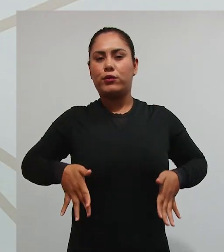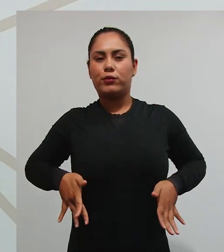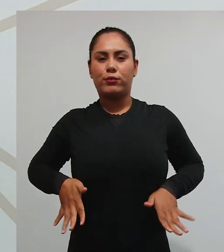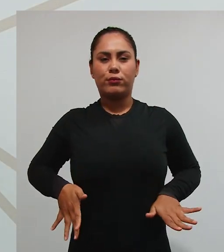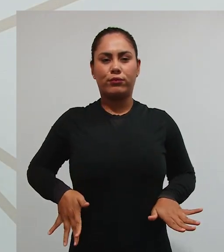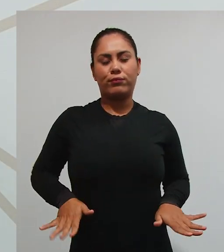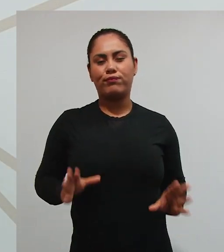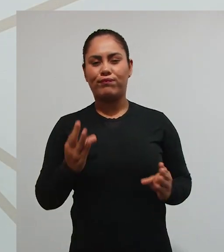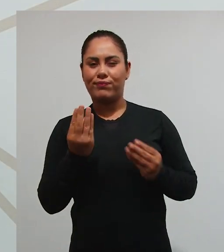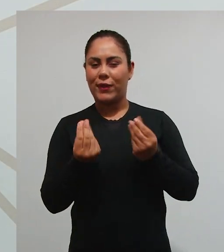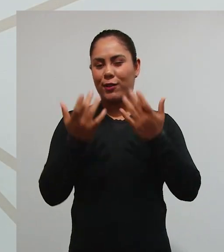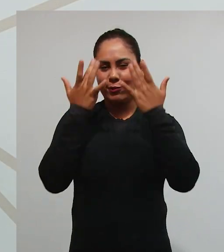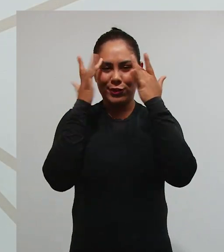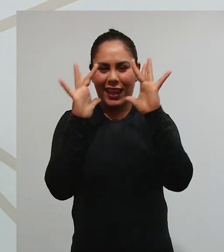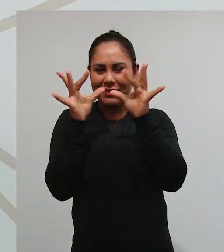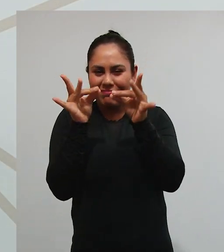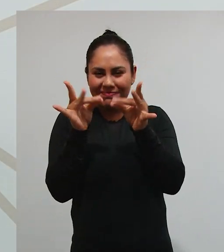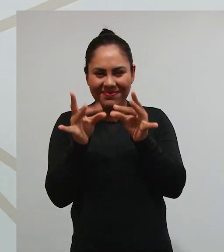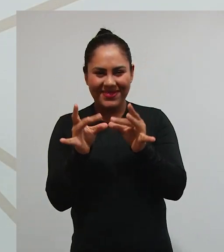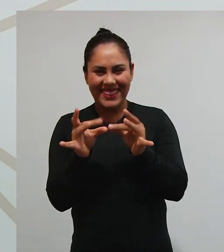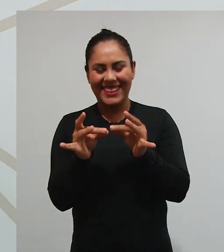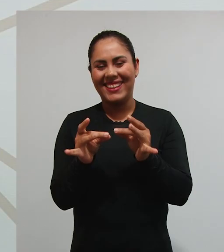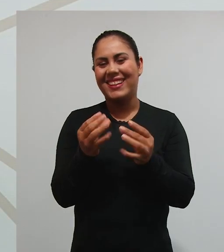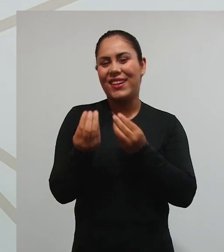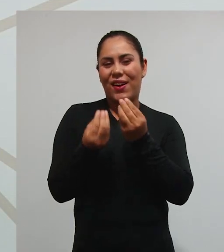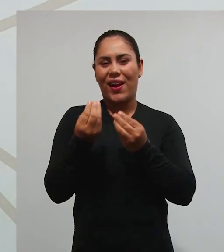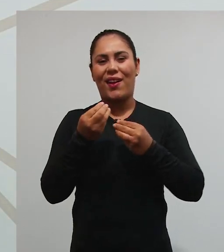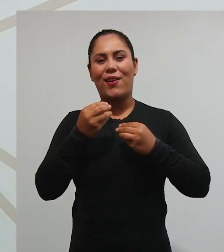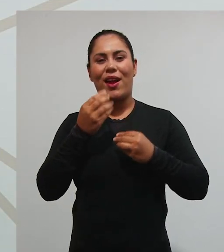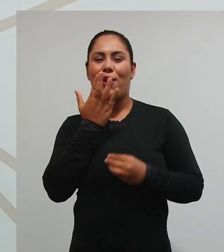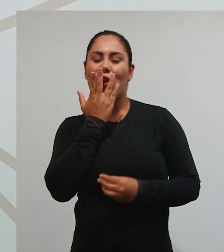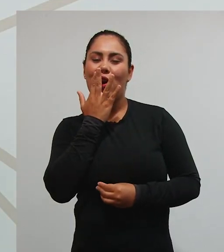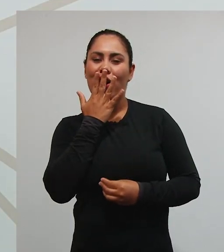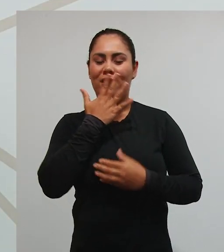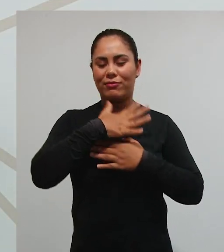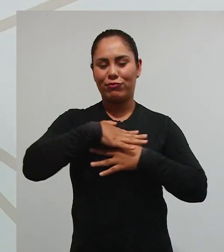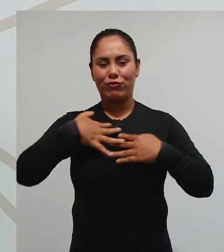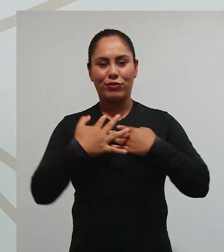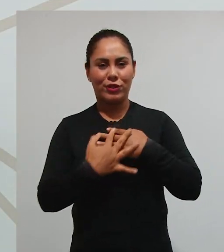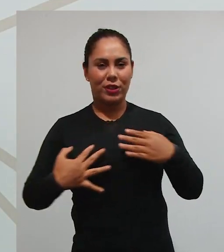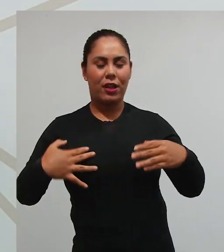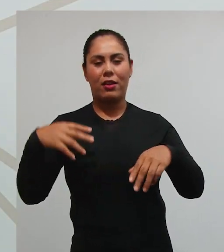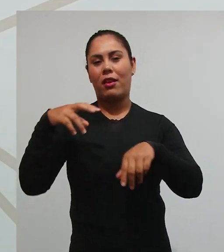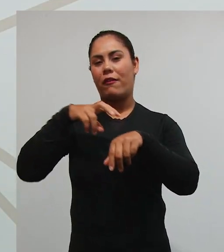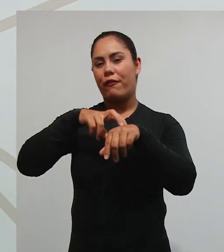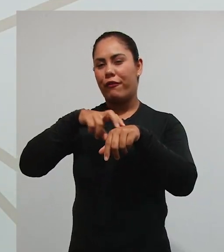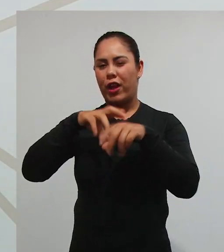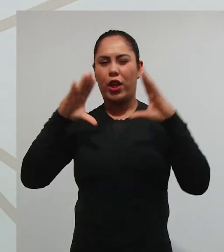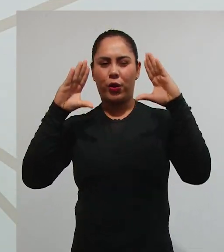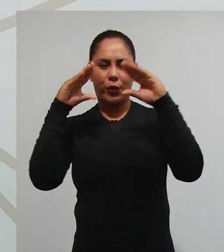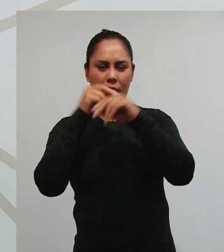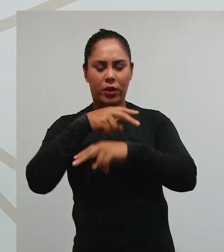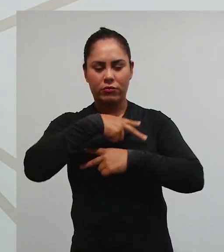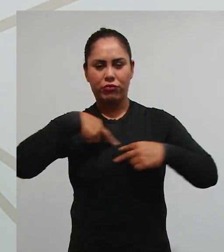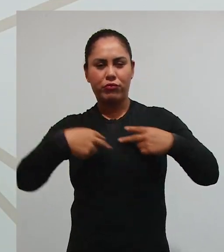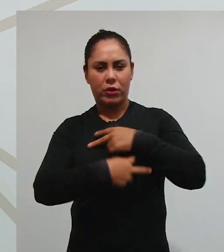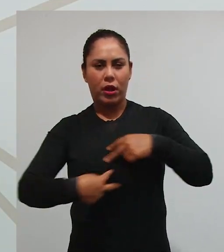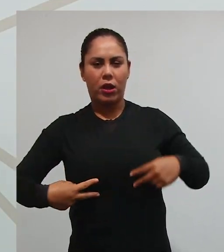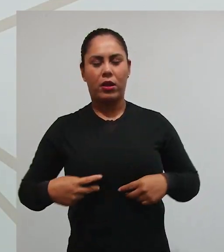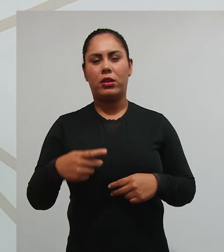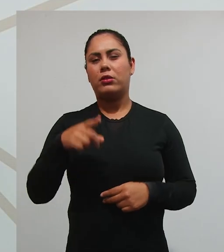vestido, eu não sei dizer qual é a estampa desse vestido hoje, mas ele é um tom esverdeado, com as